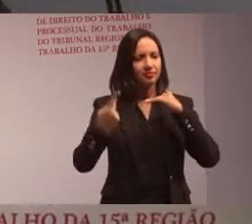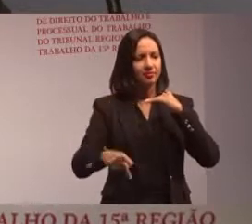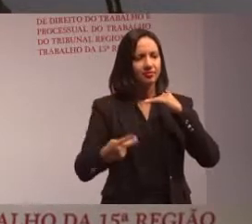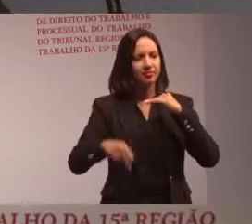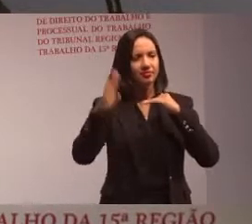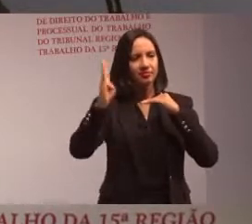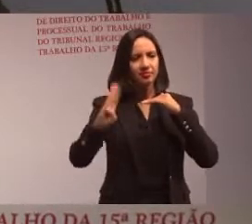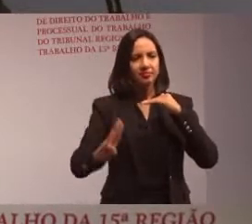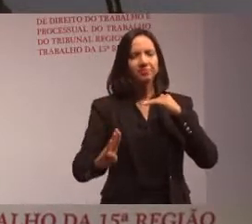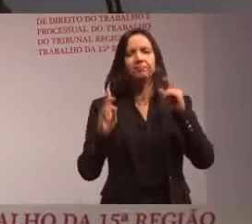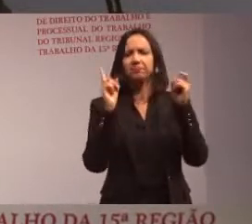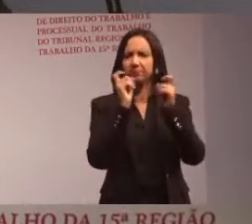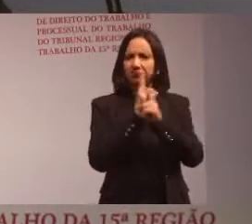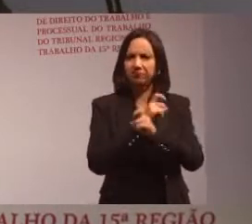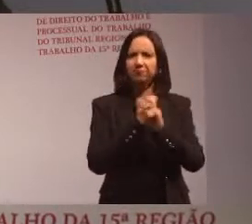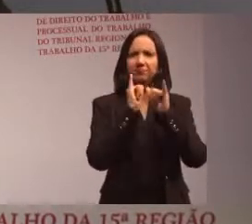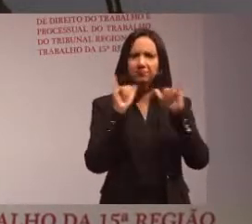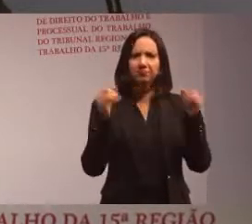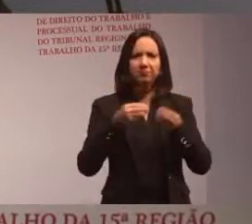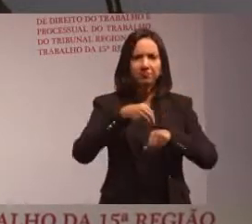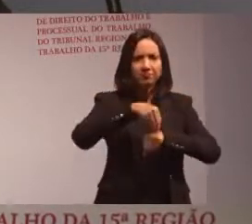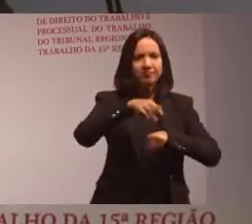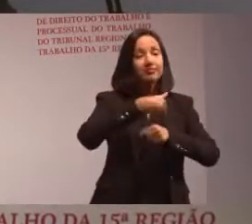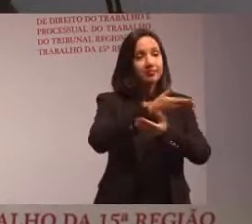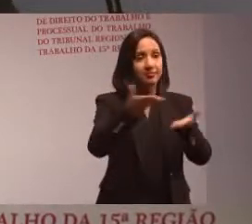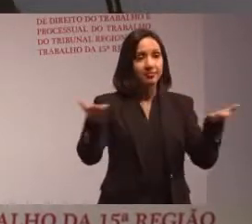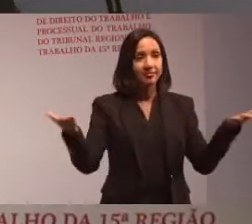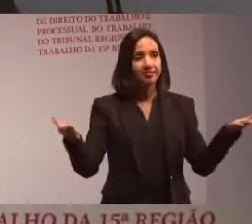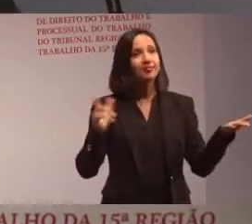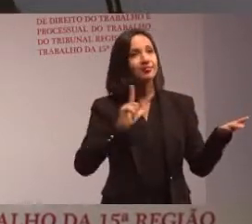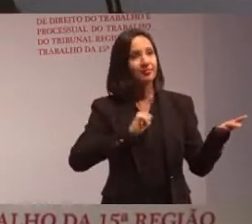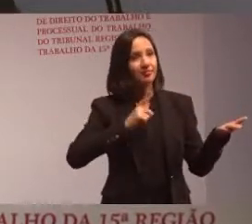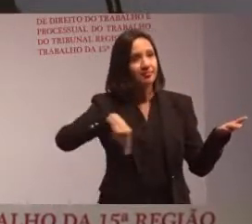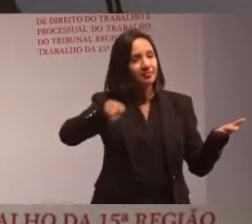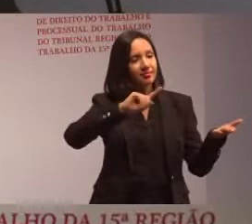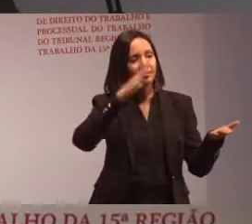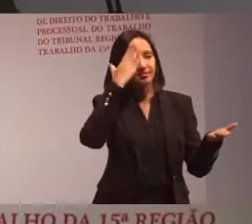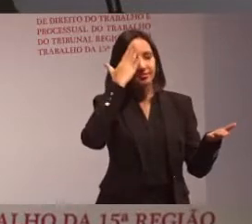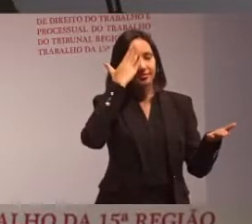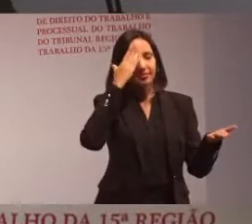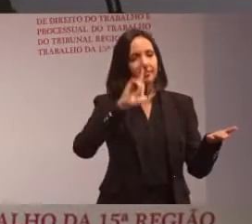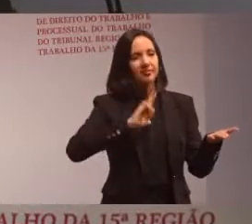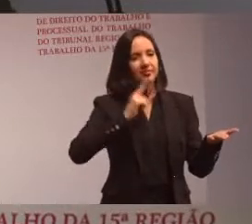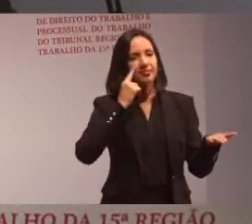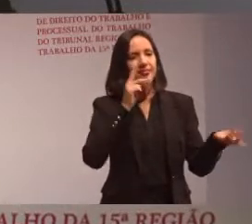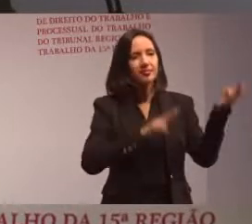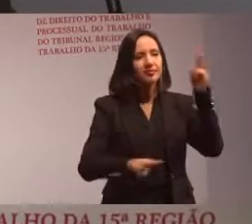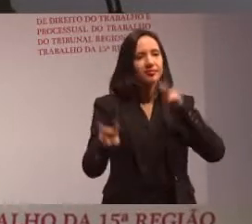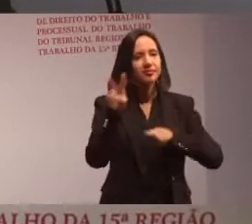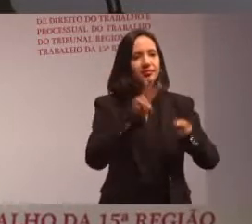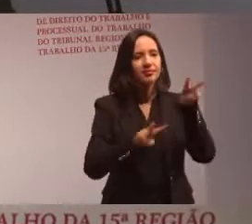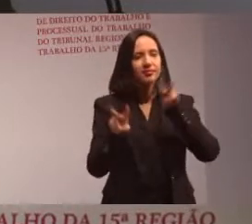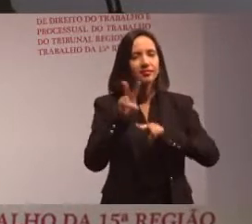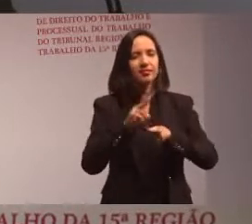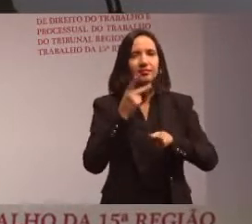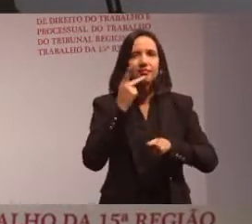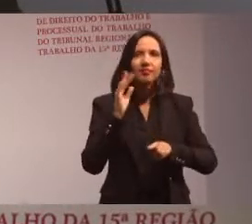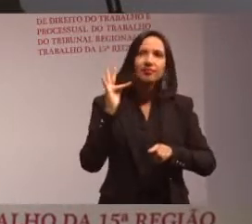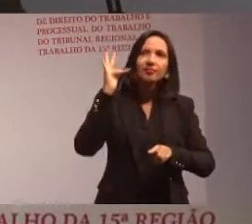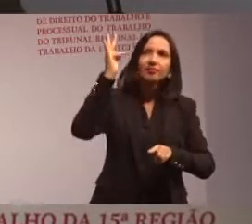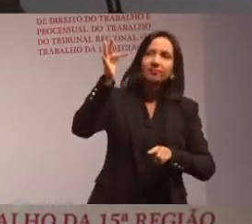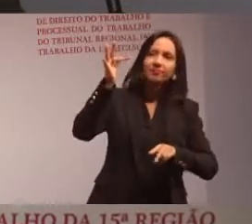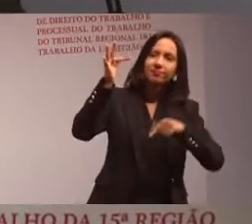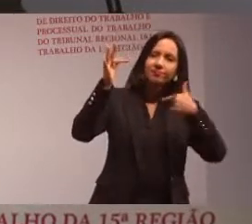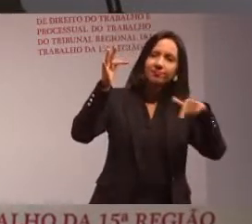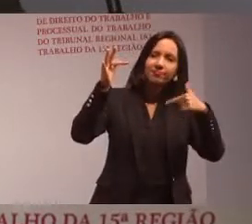tem números muito difíceis que eu vou compartilhar aqui. Tá? Então, eu quero que a gente tenha esta visão de que, quando a gente fala do futuro do